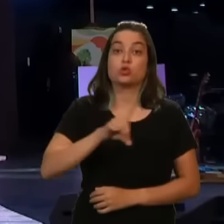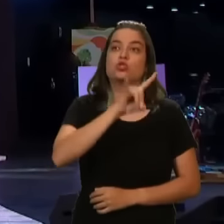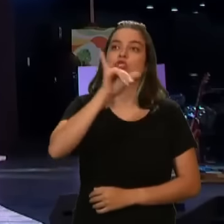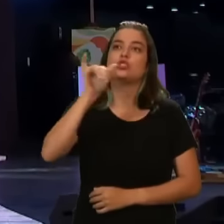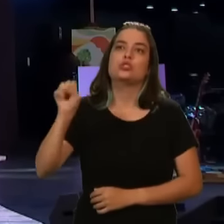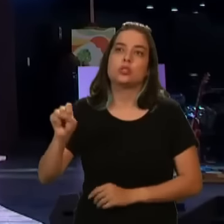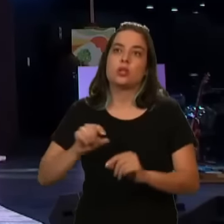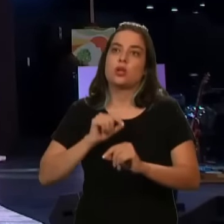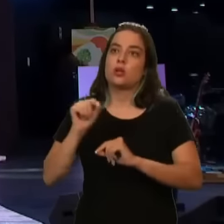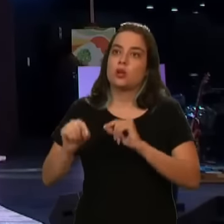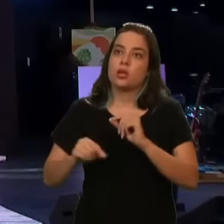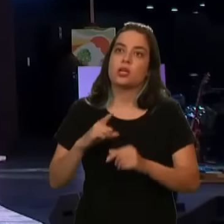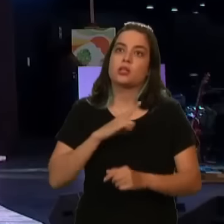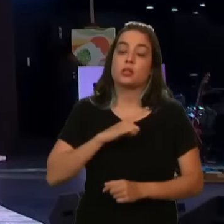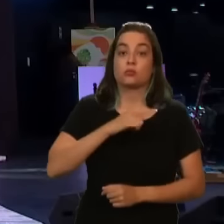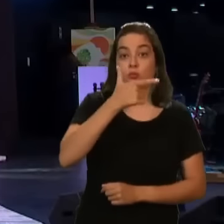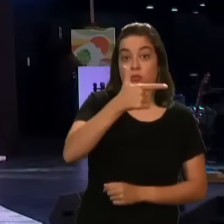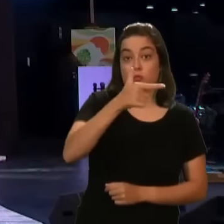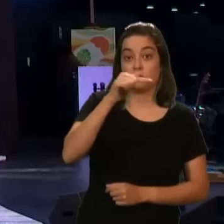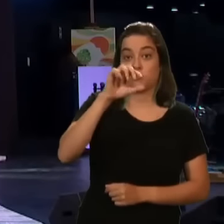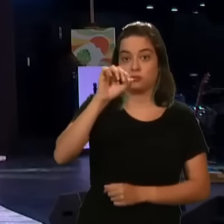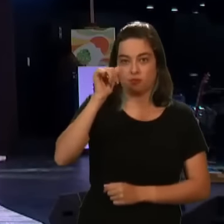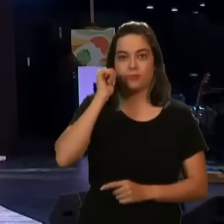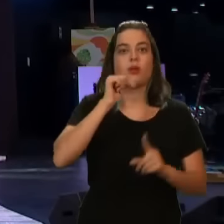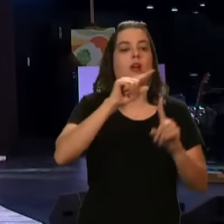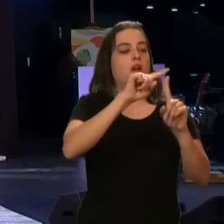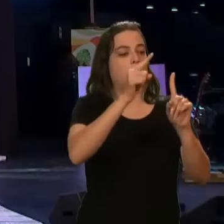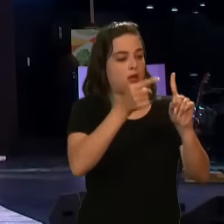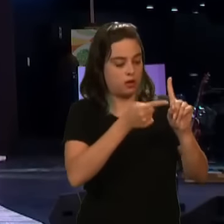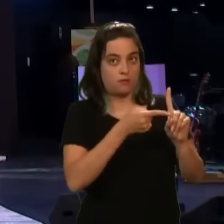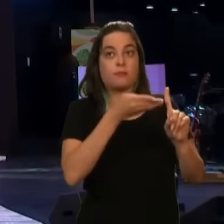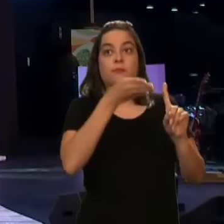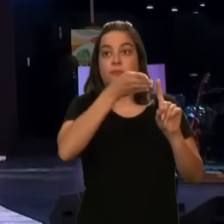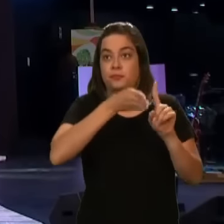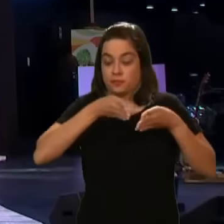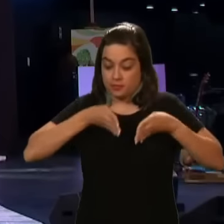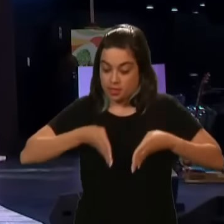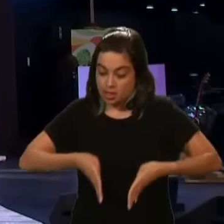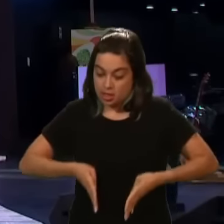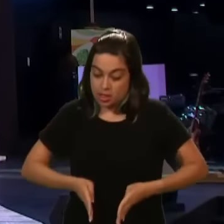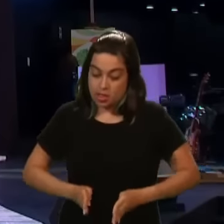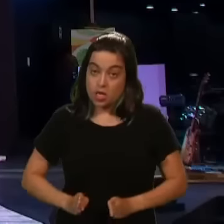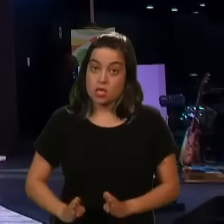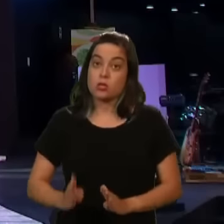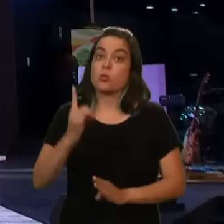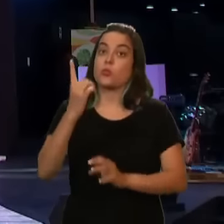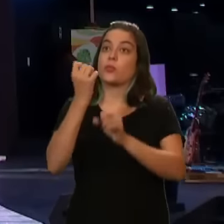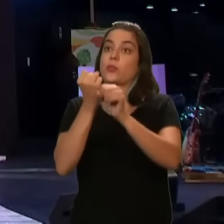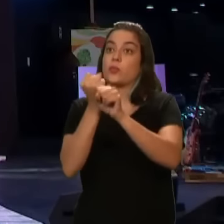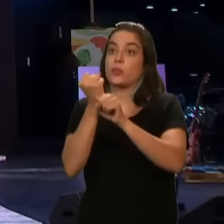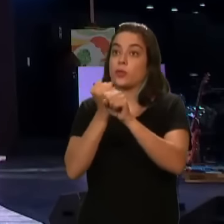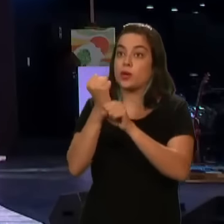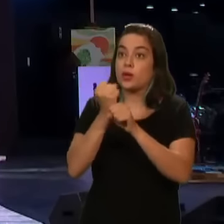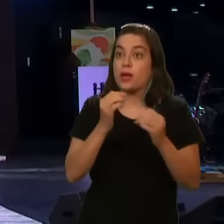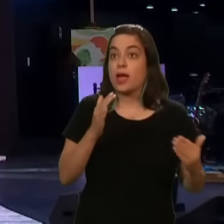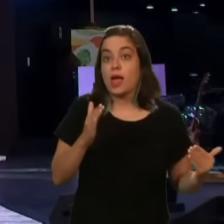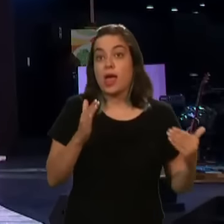de 270 dias da gravidez, mais 365 no primeiro ano e